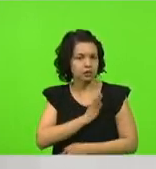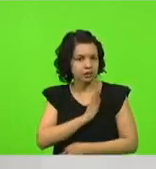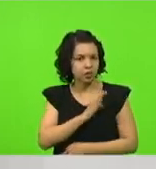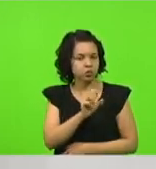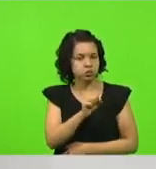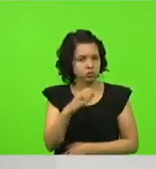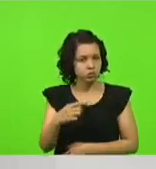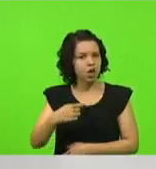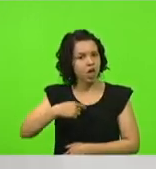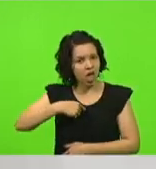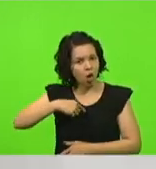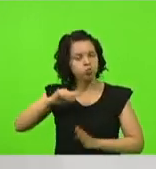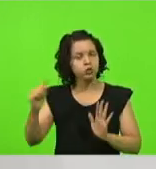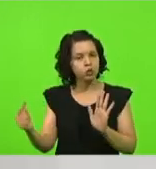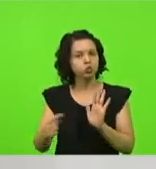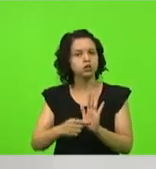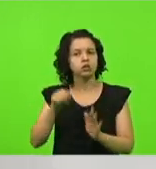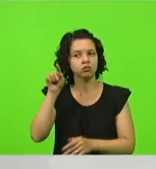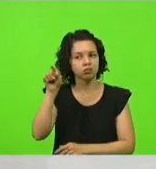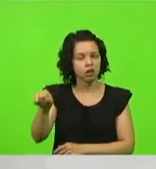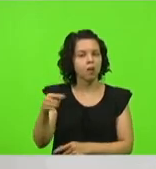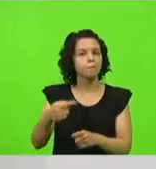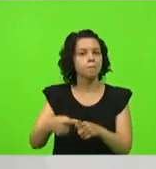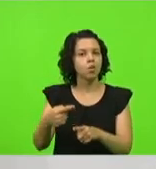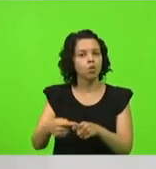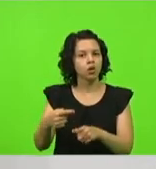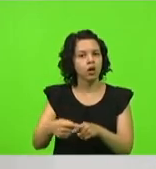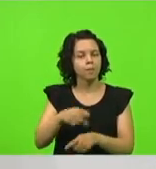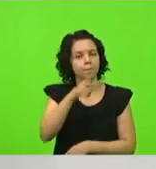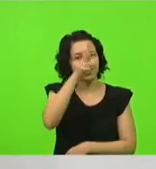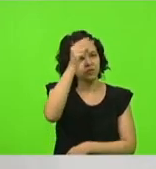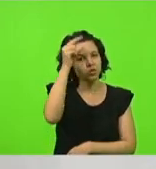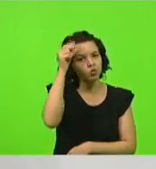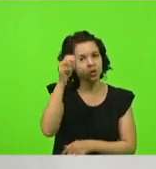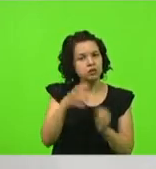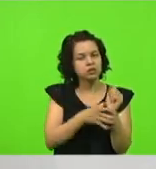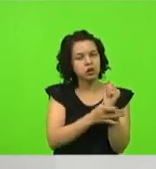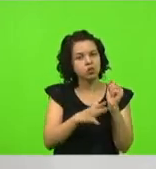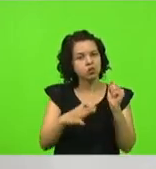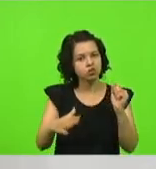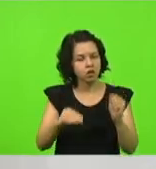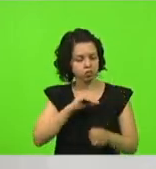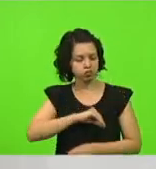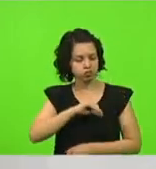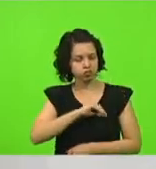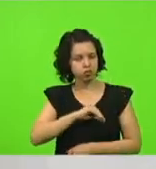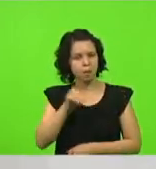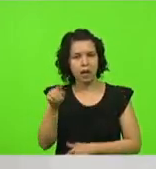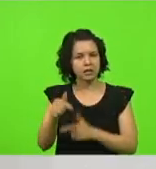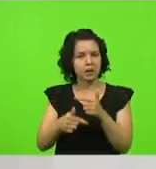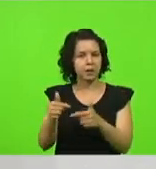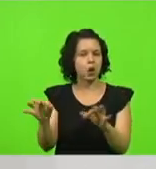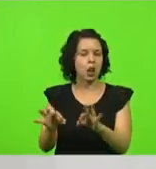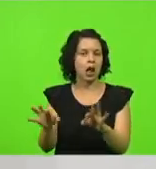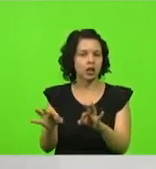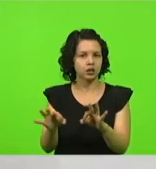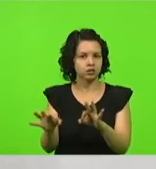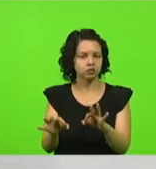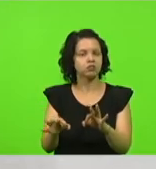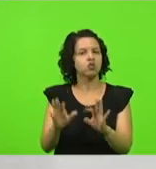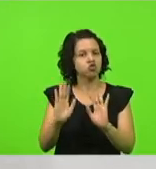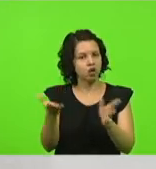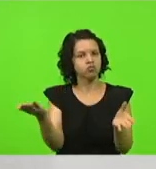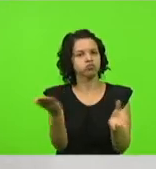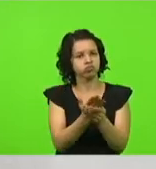denunciei por receber da Prefeitura de São José sem trabalhar. Há um procedimento sendo instaurado, que já foi